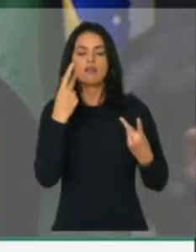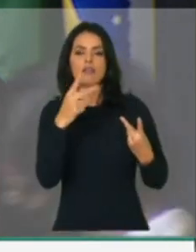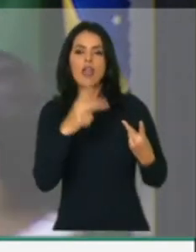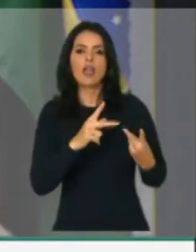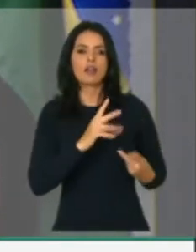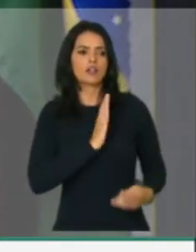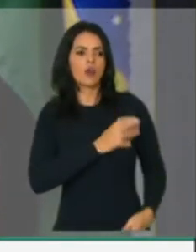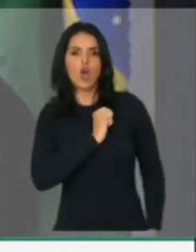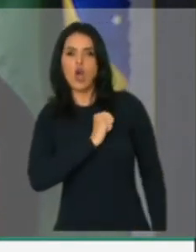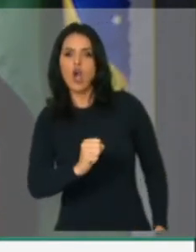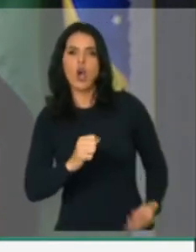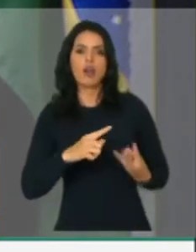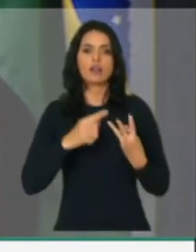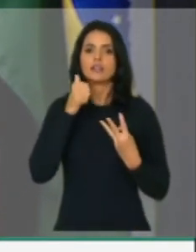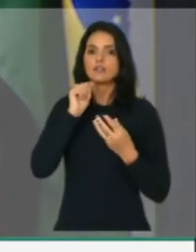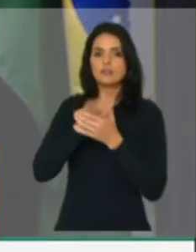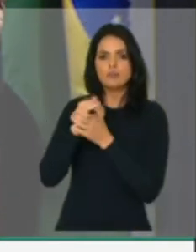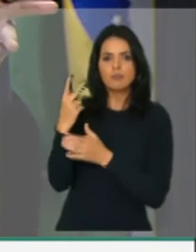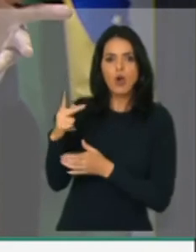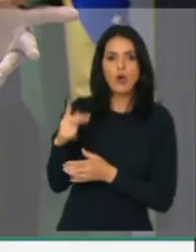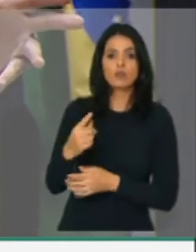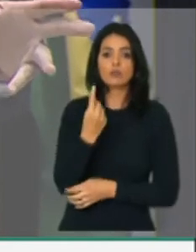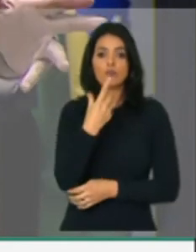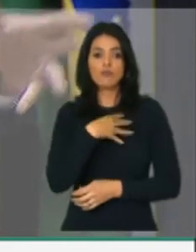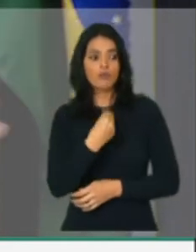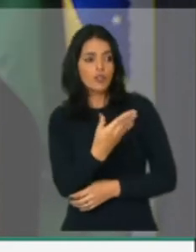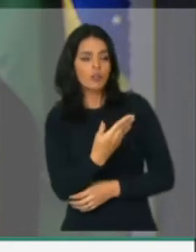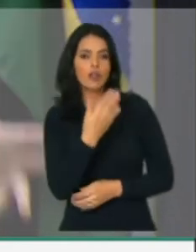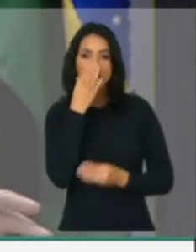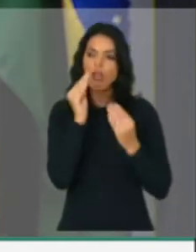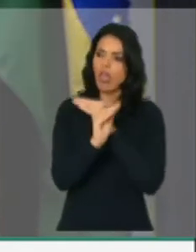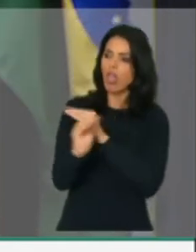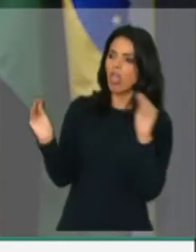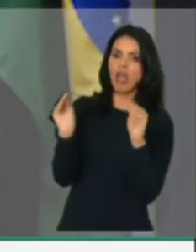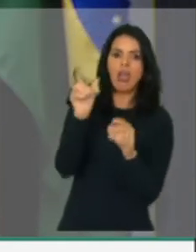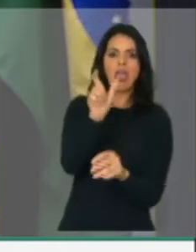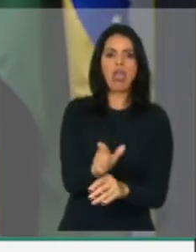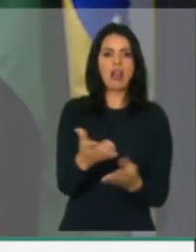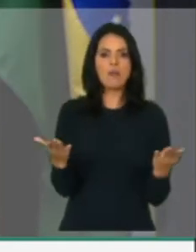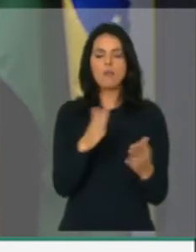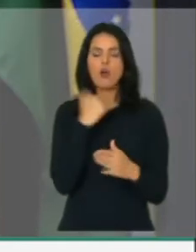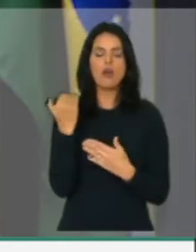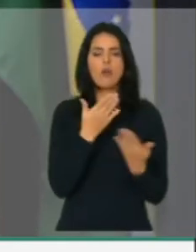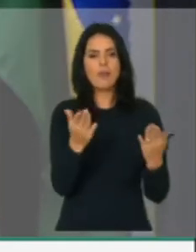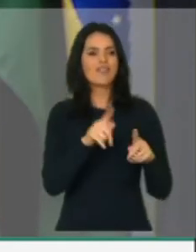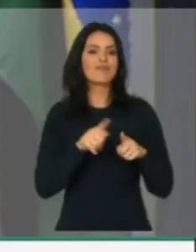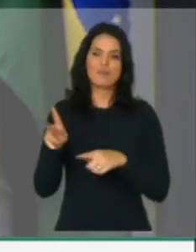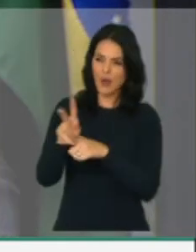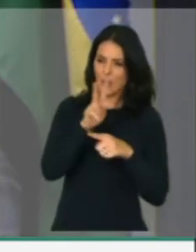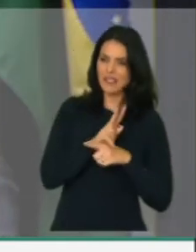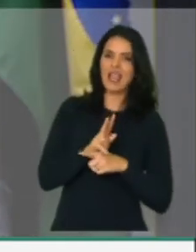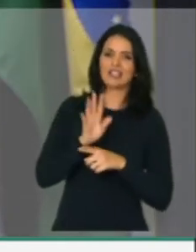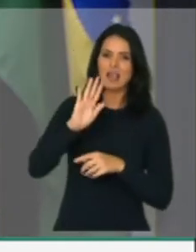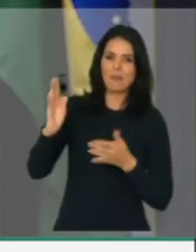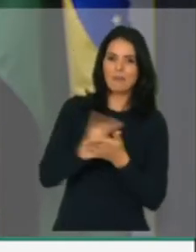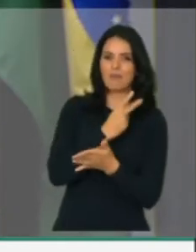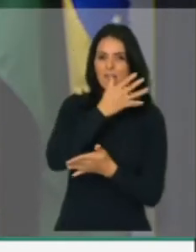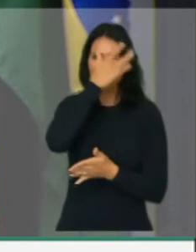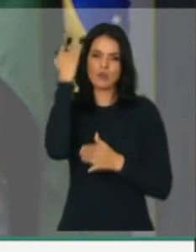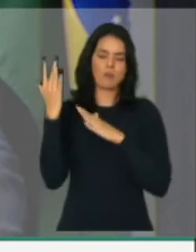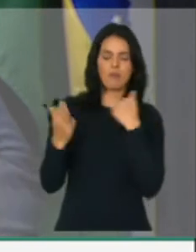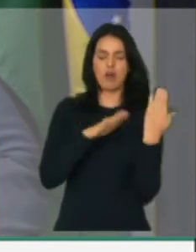e tem sido esquecido por todos esses que dizem que protegem as vítimas da sociedade